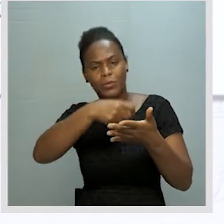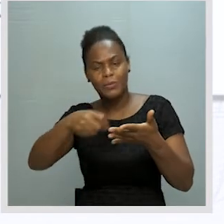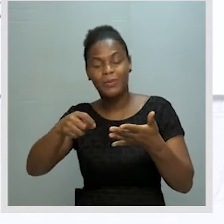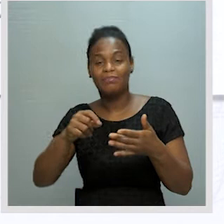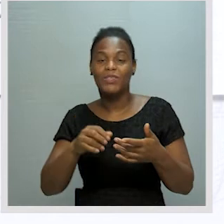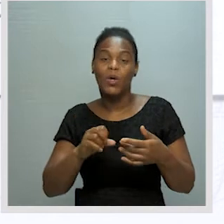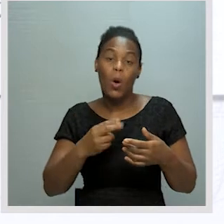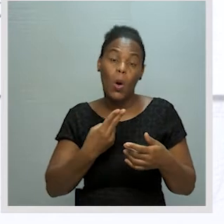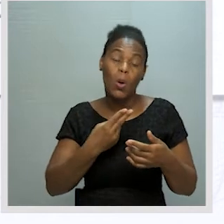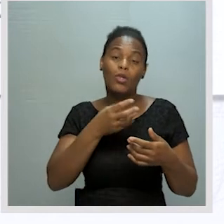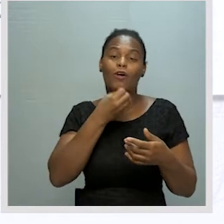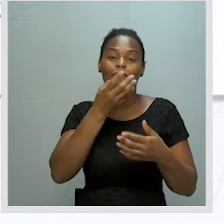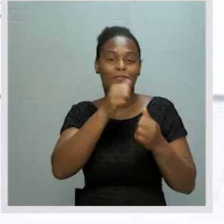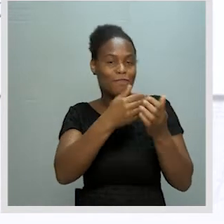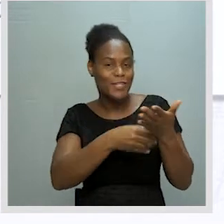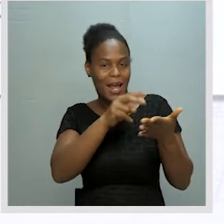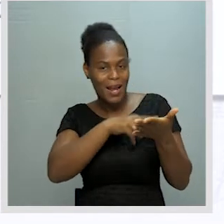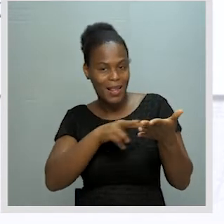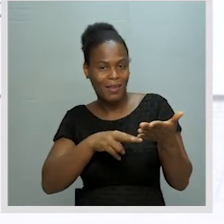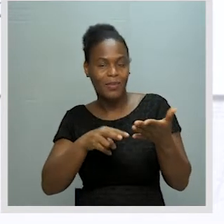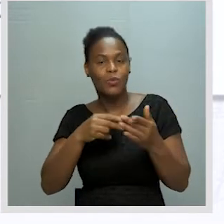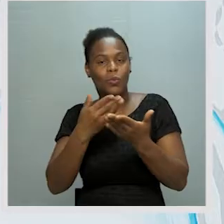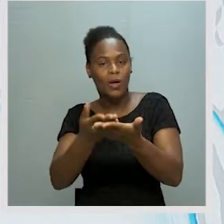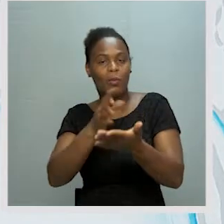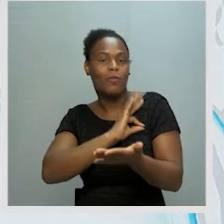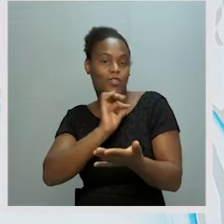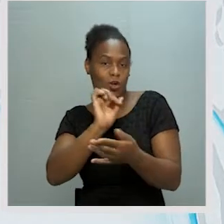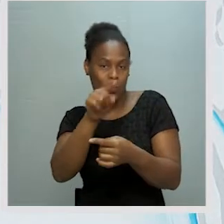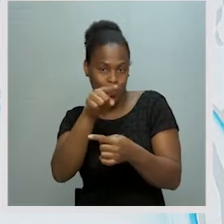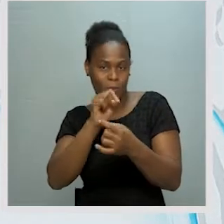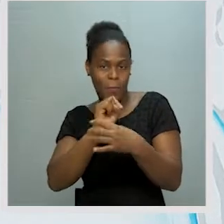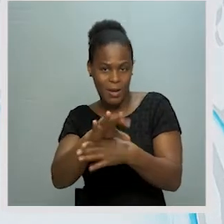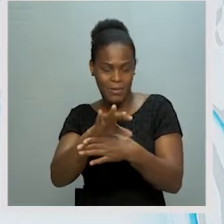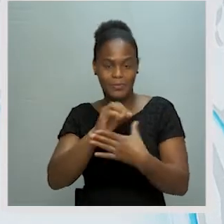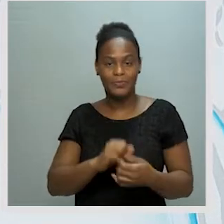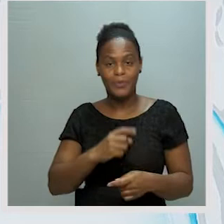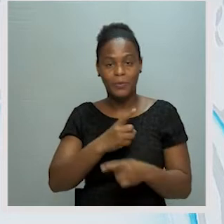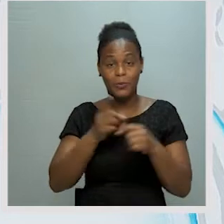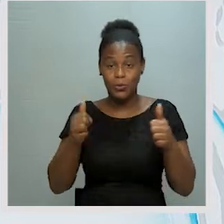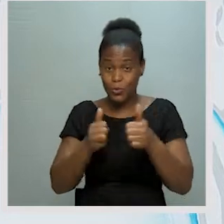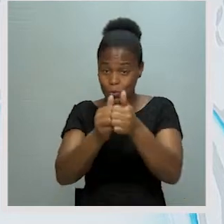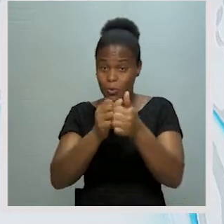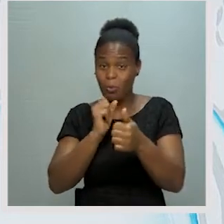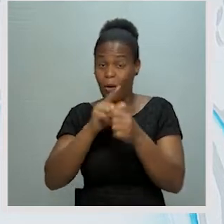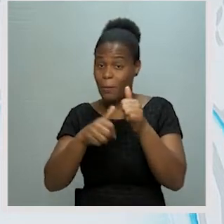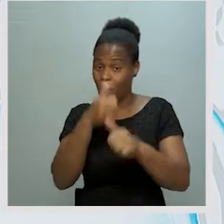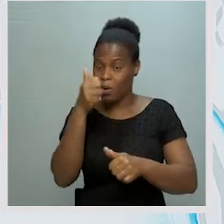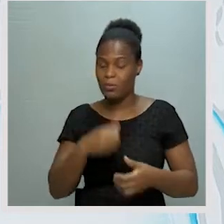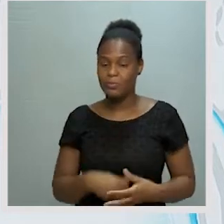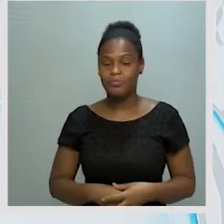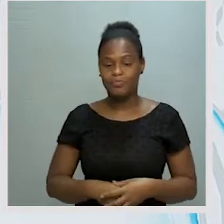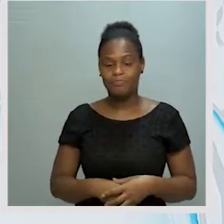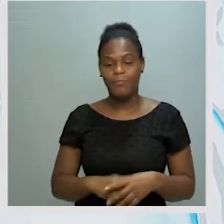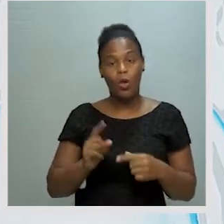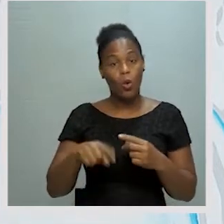ficha de leitura e apresenta à tua professora ou à tua professora, porque juntos poderão melhorar. Uma observação